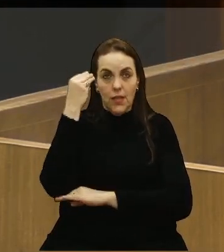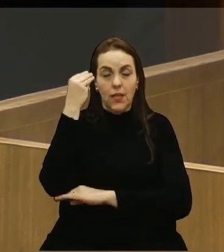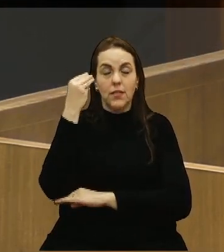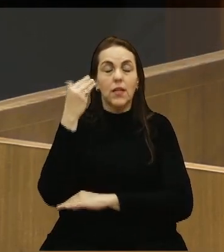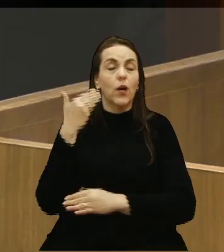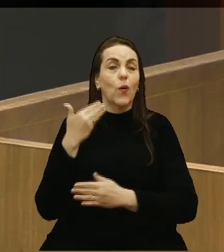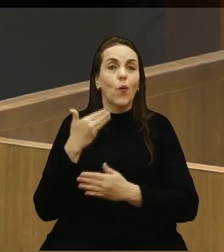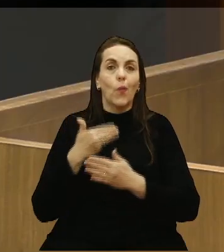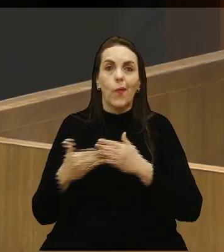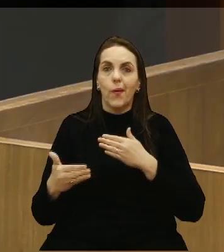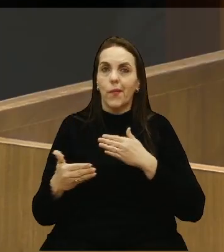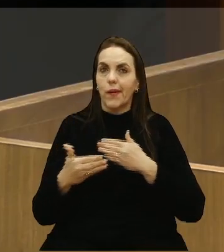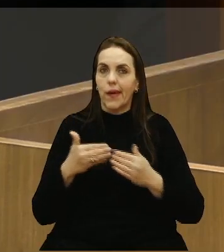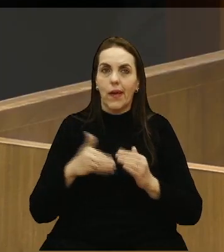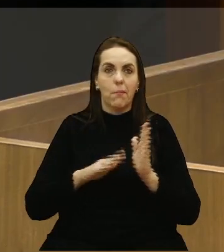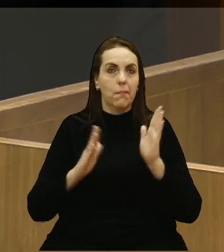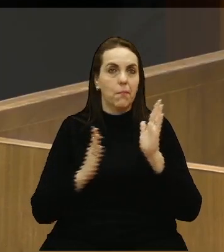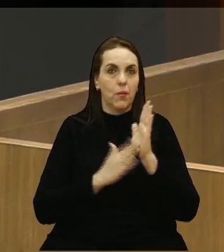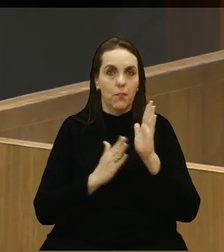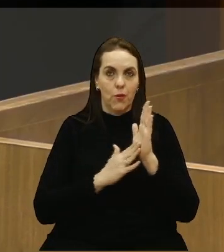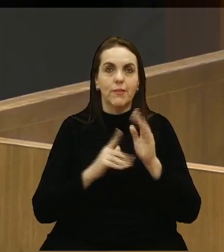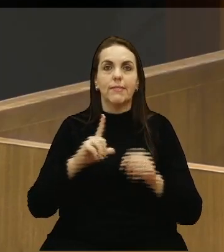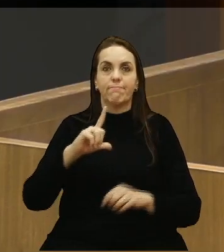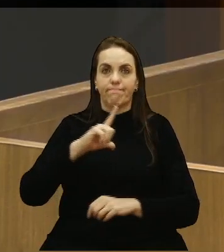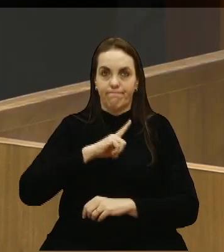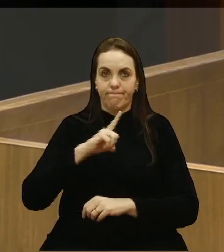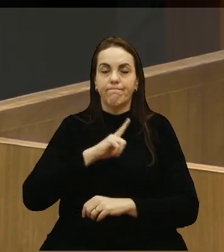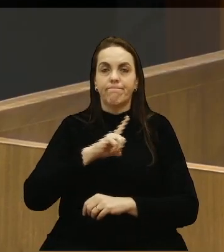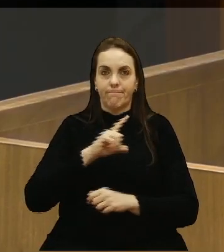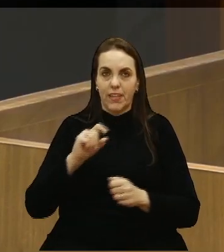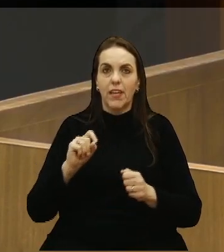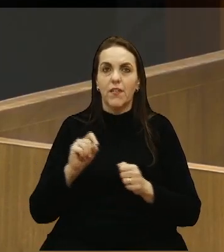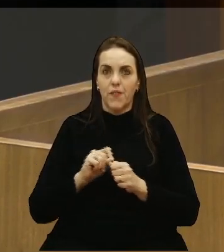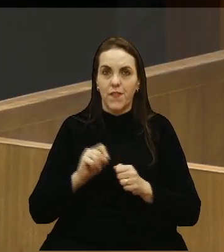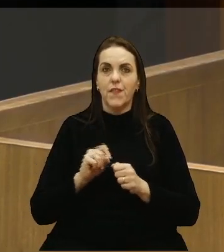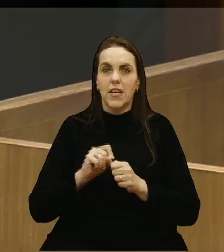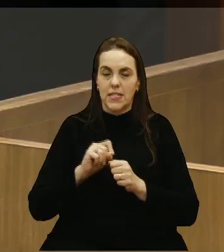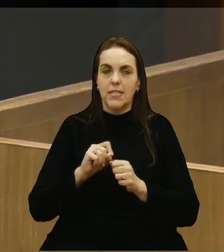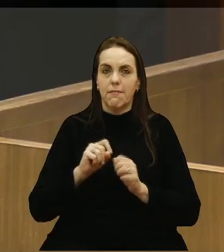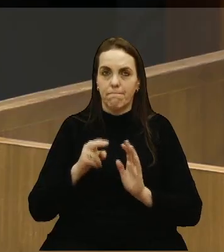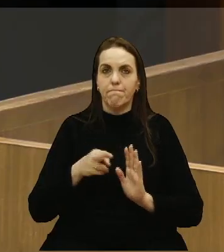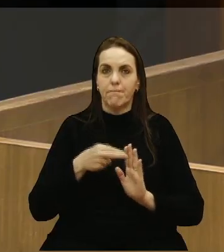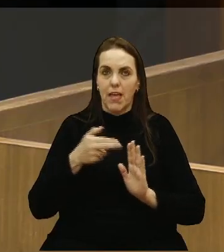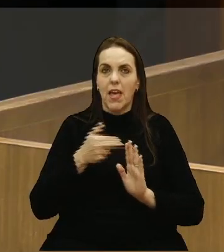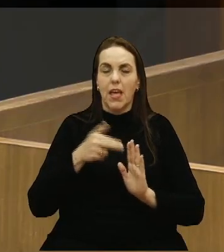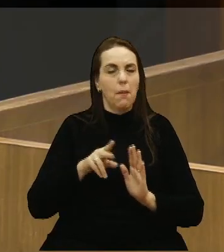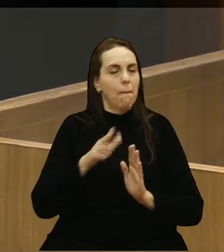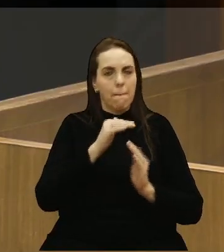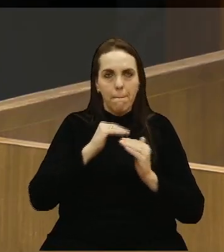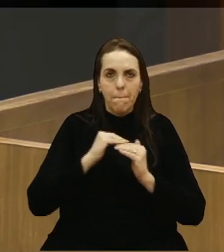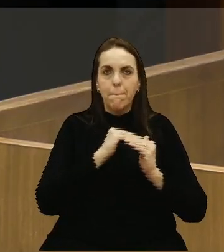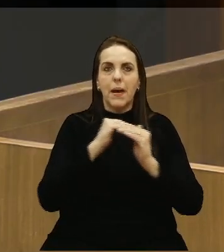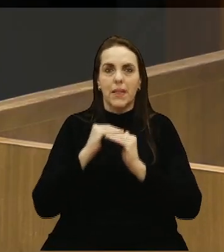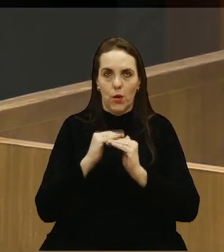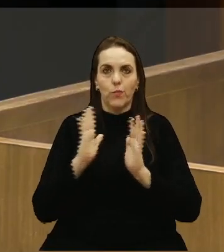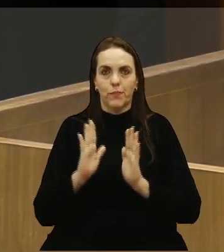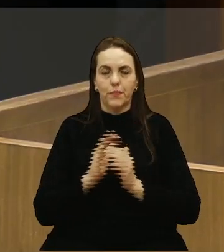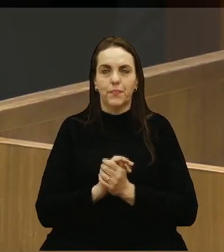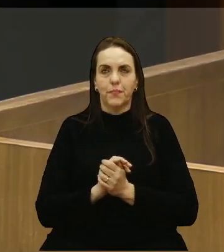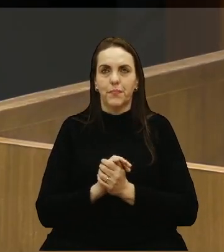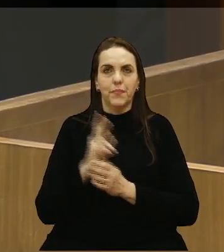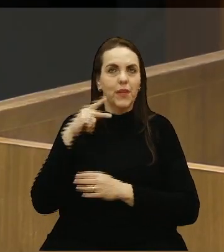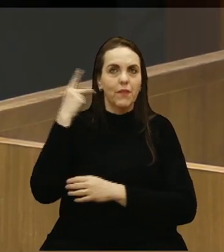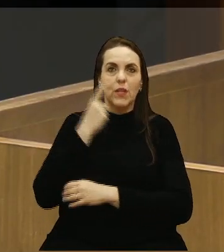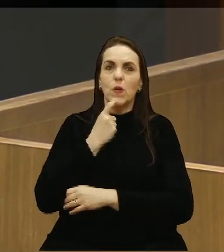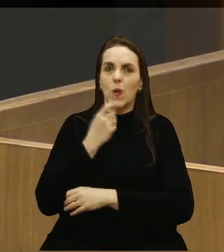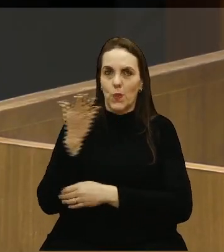qualquer proposição que tenham, fazê-lo através do requerimento que é padrão. Vereadora Rose, sua parte, me